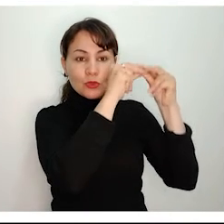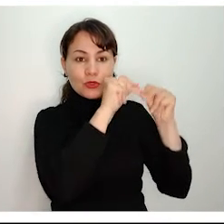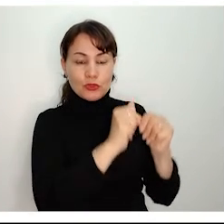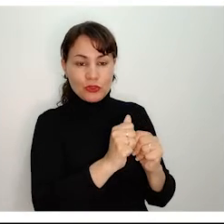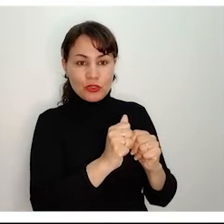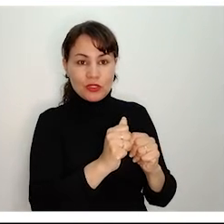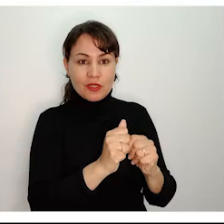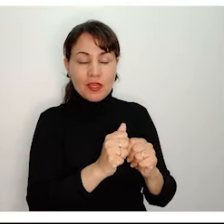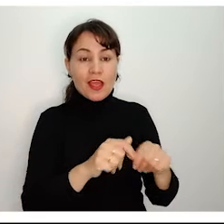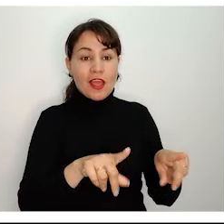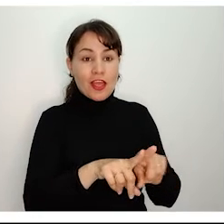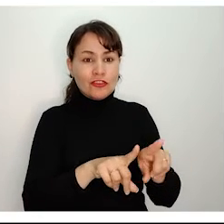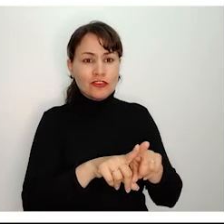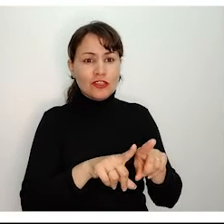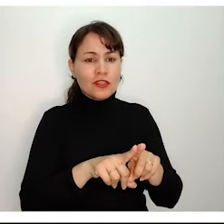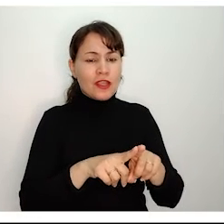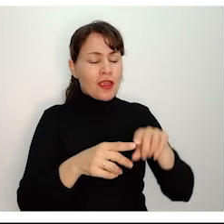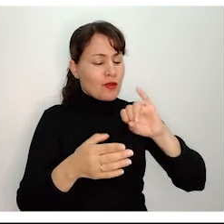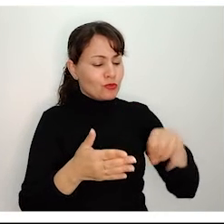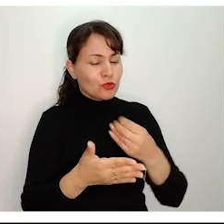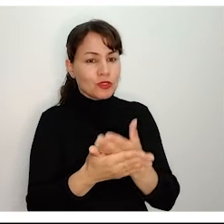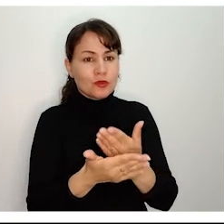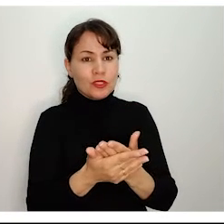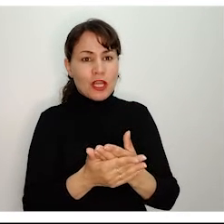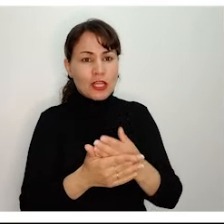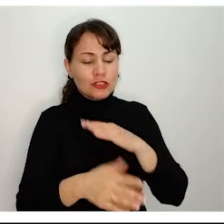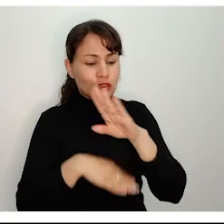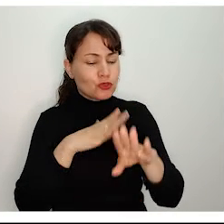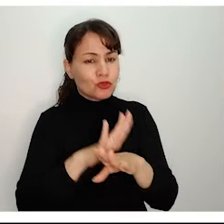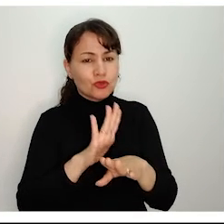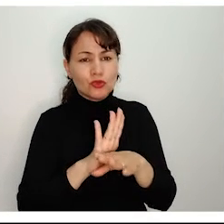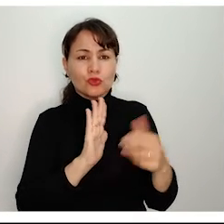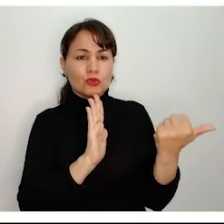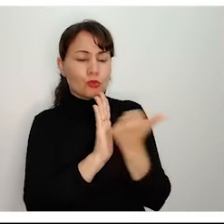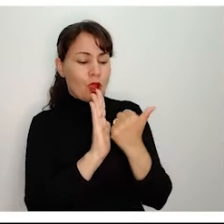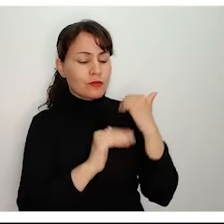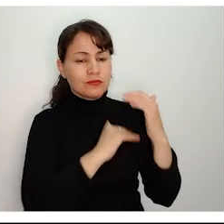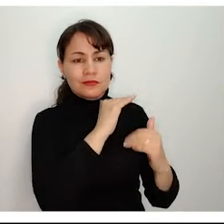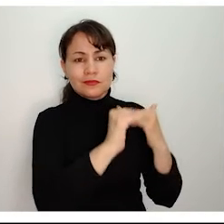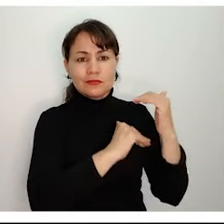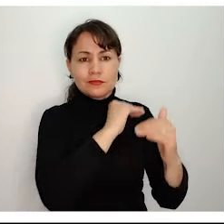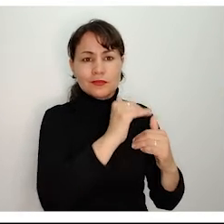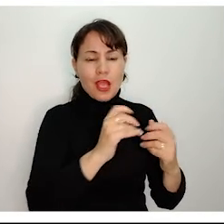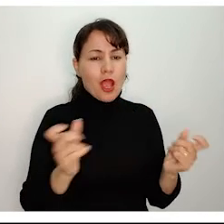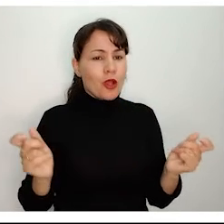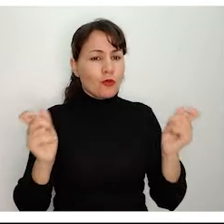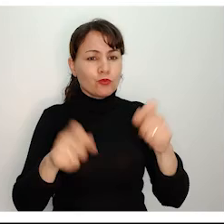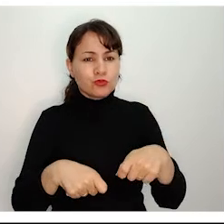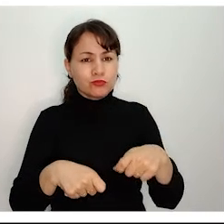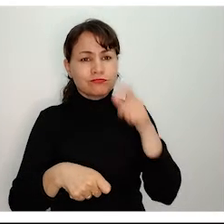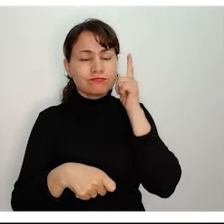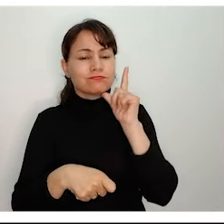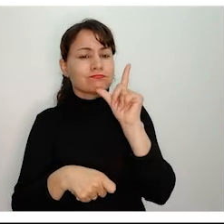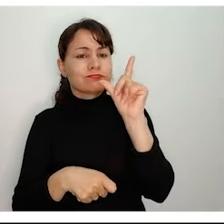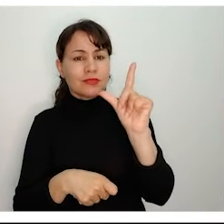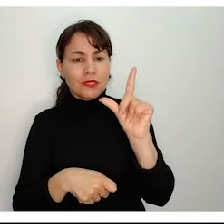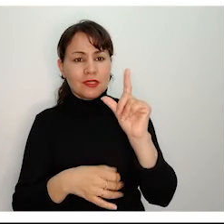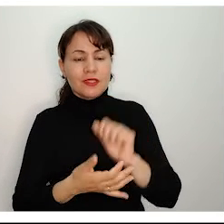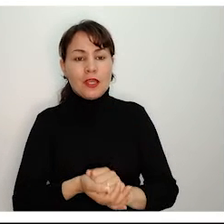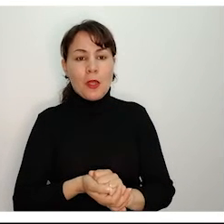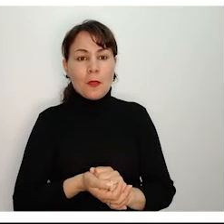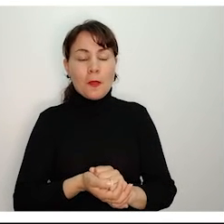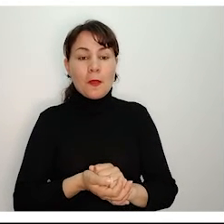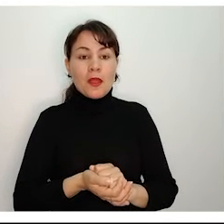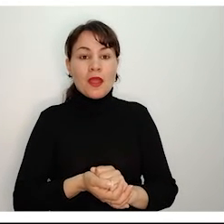A neuroplasticidade, além de possibilitar tudo isso que nós falamos aqui, os marcos do desenvolvimento, as conquistas